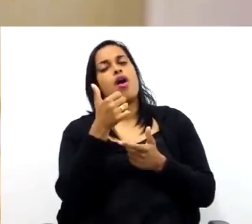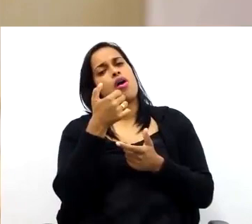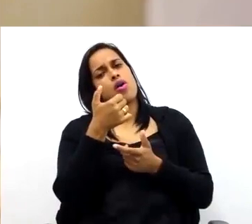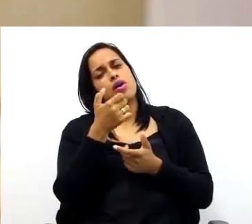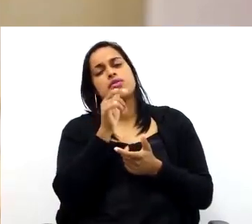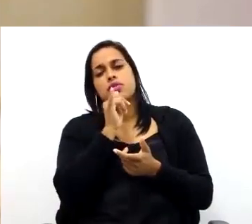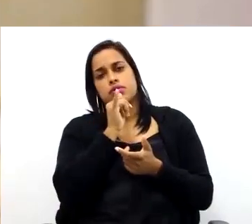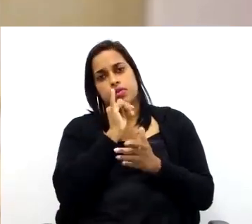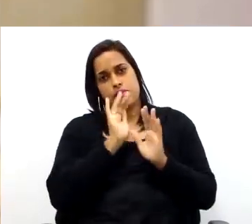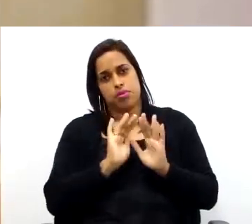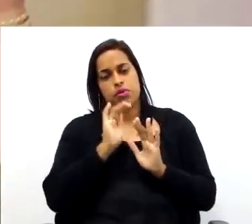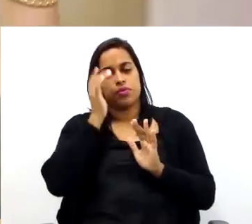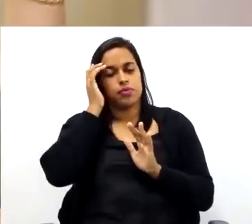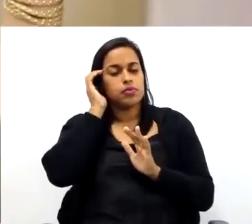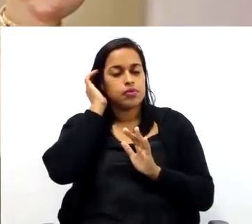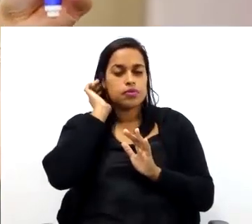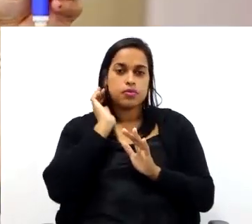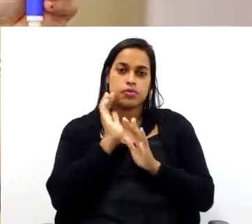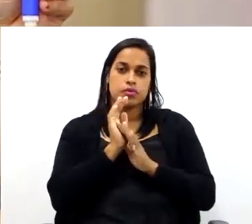caneta.